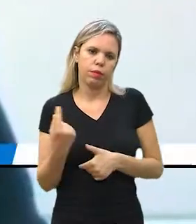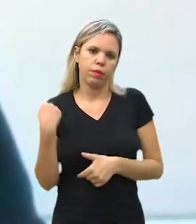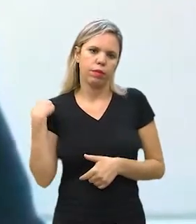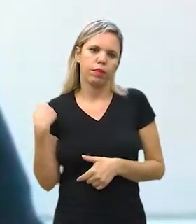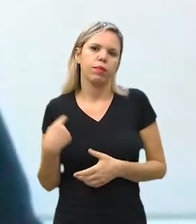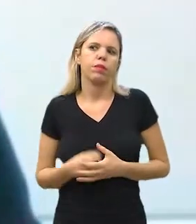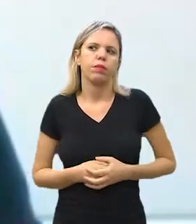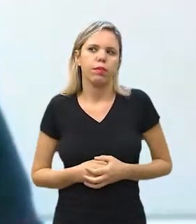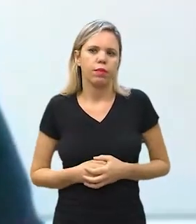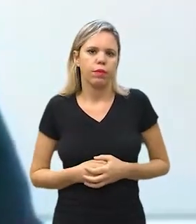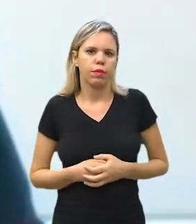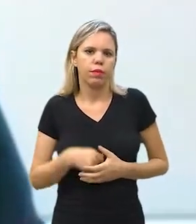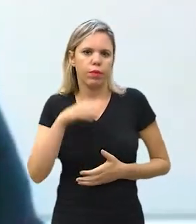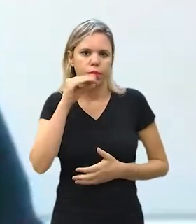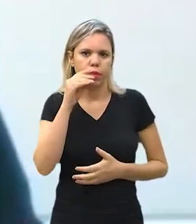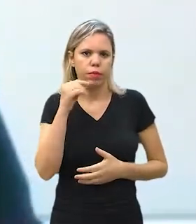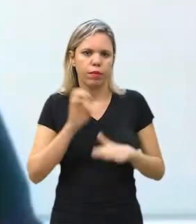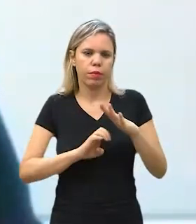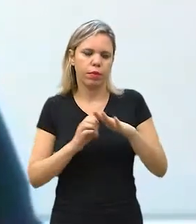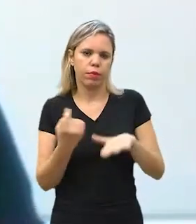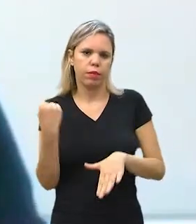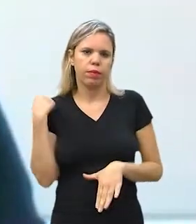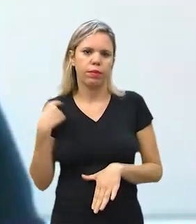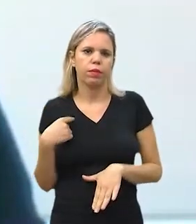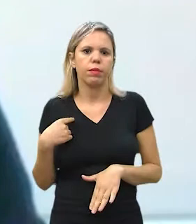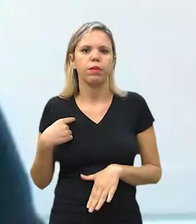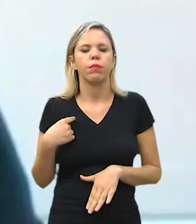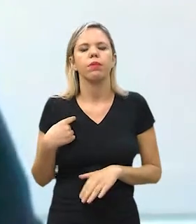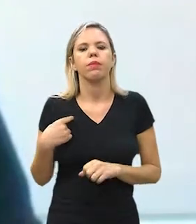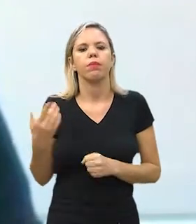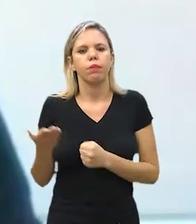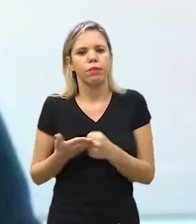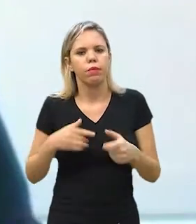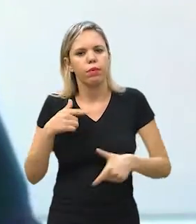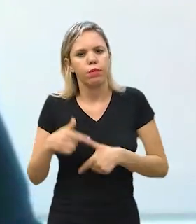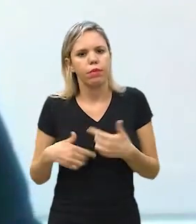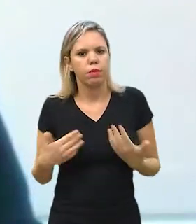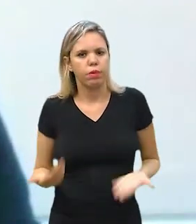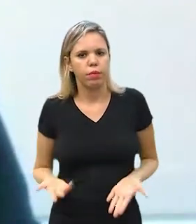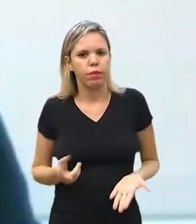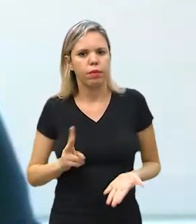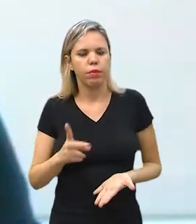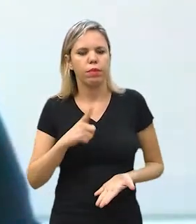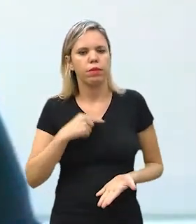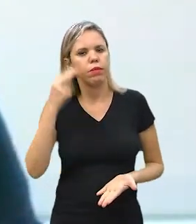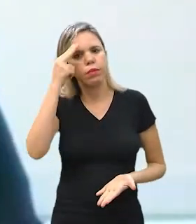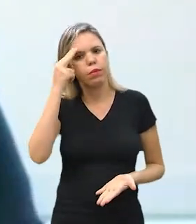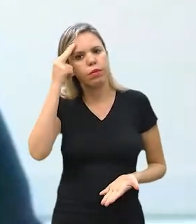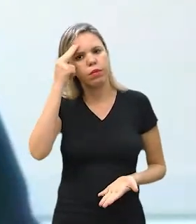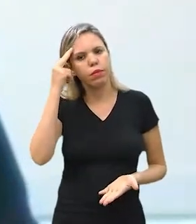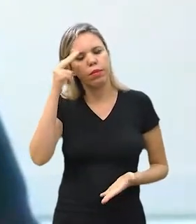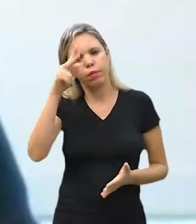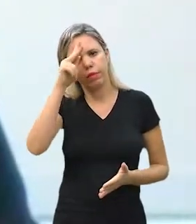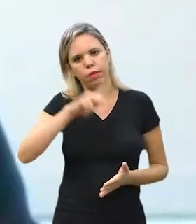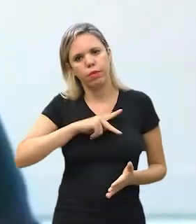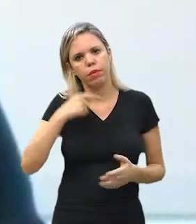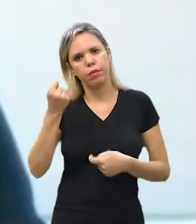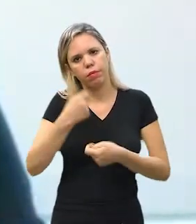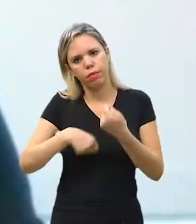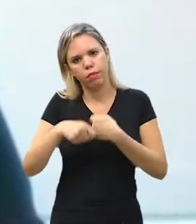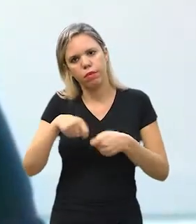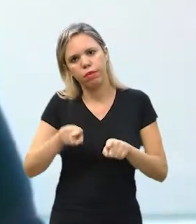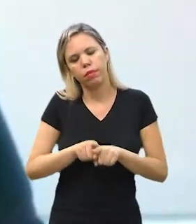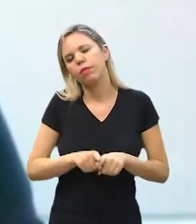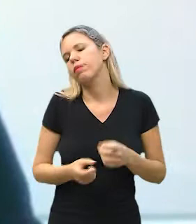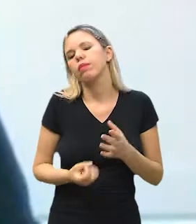Isso mesmo, eu trabalhava aí, né, era funcionário numa empresa média, e aí sempre tinha o sonho de ter